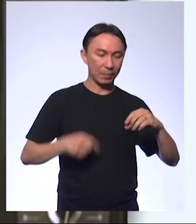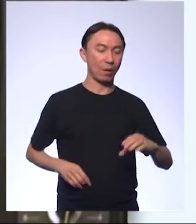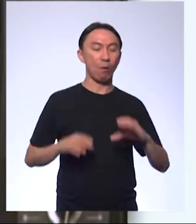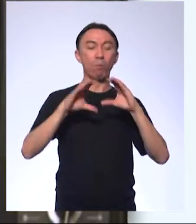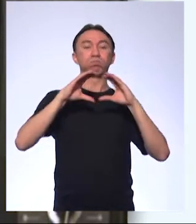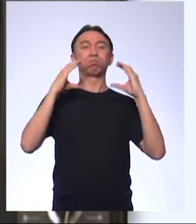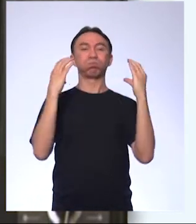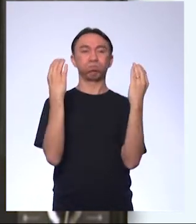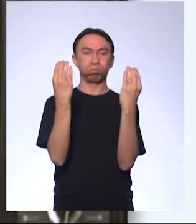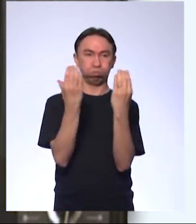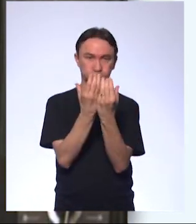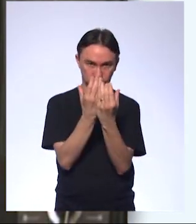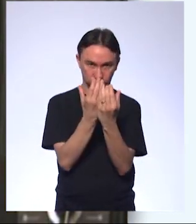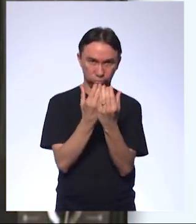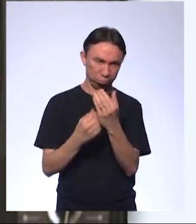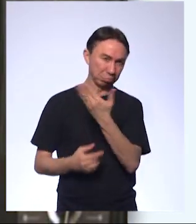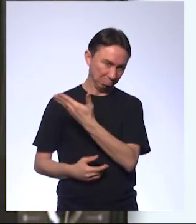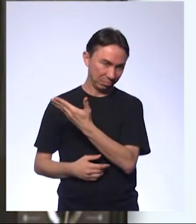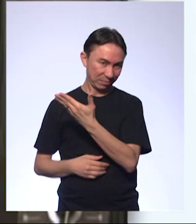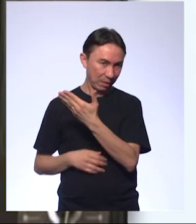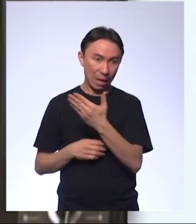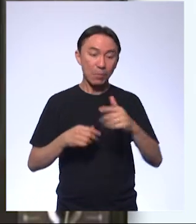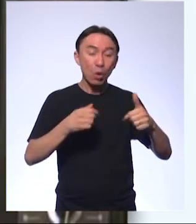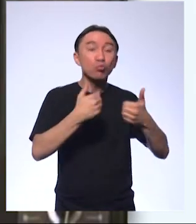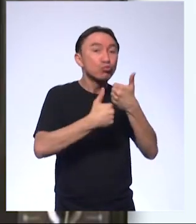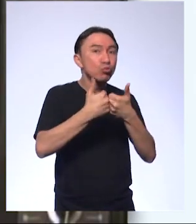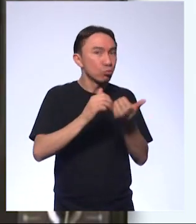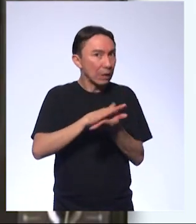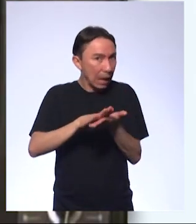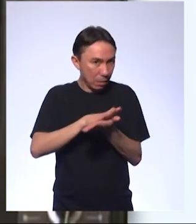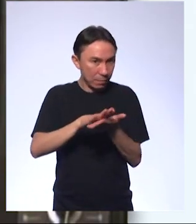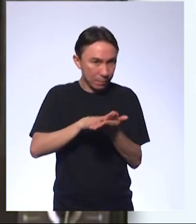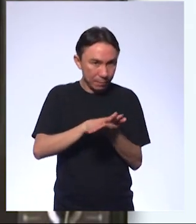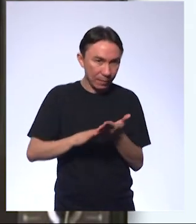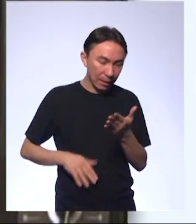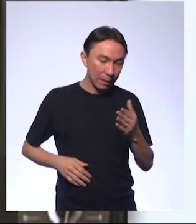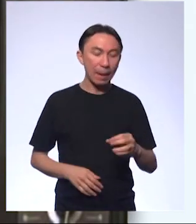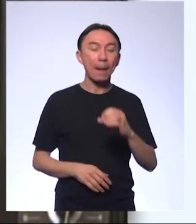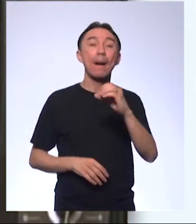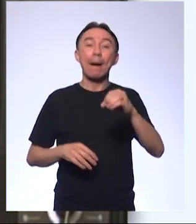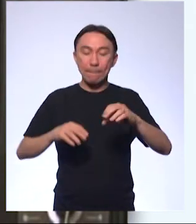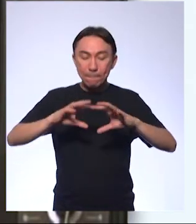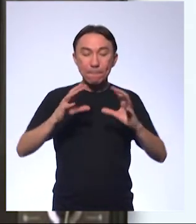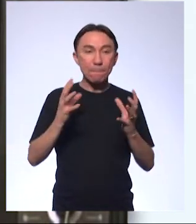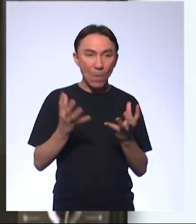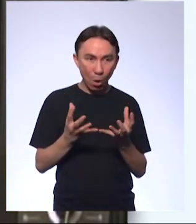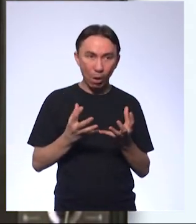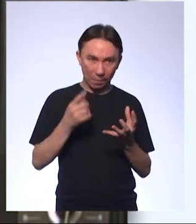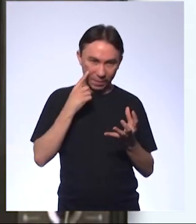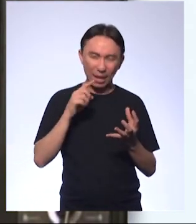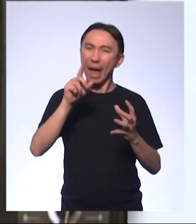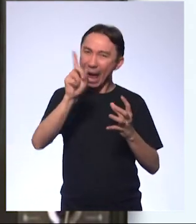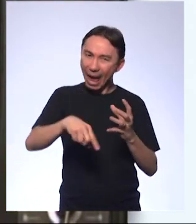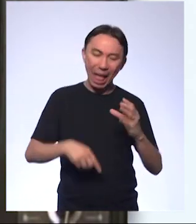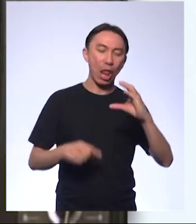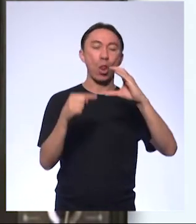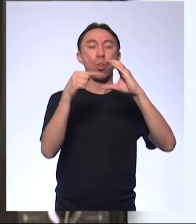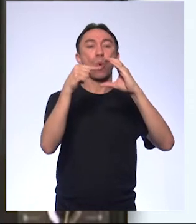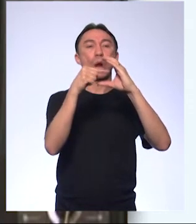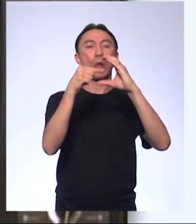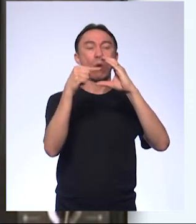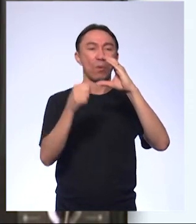Mas esse modelo aqui em cima da mesa é só um exemplo. Para entendermos melhor as proporções entre o núcleo e os elétrons,